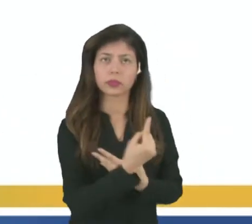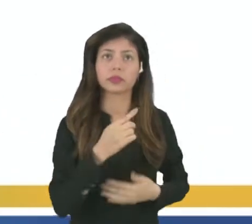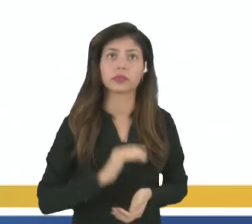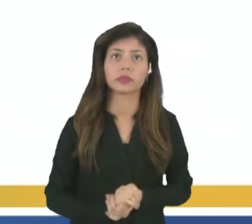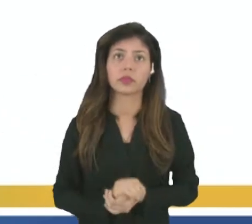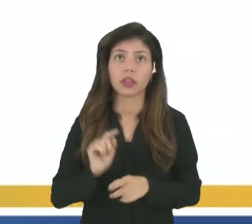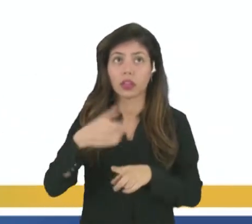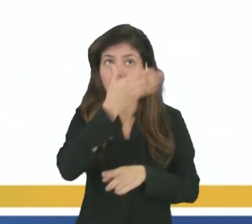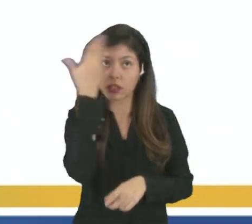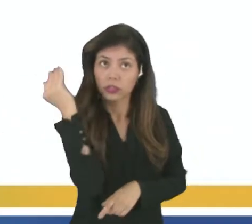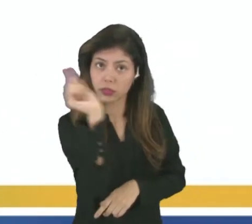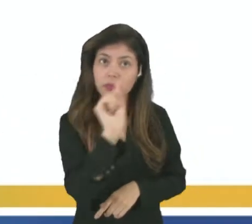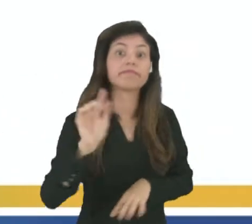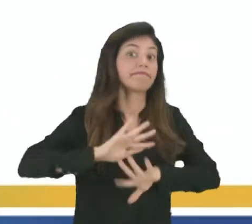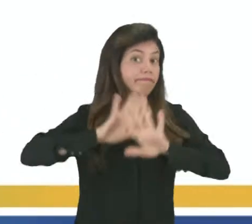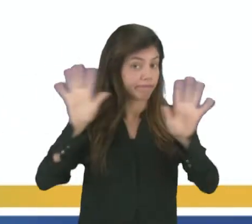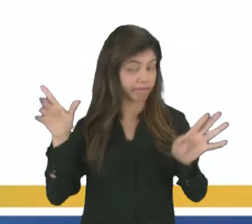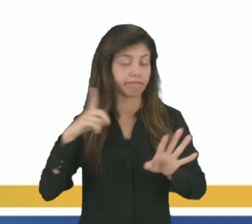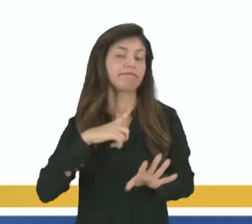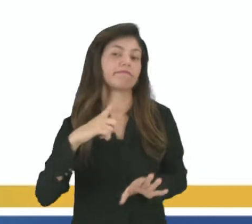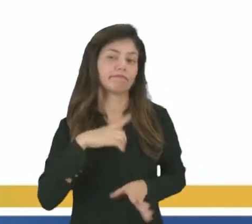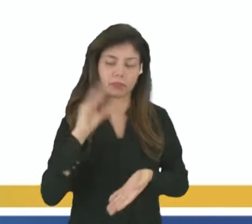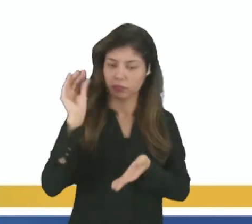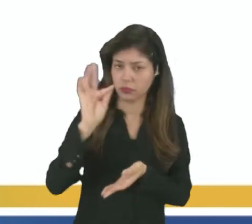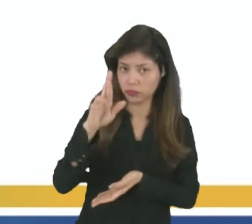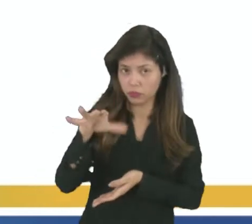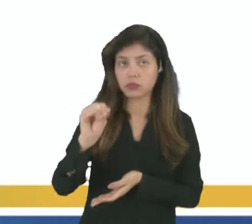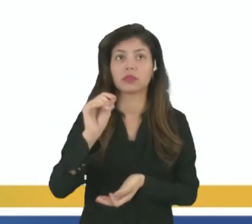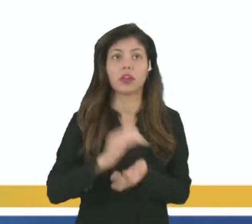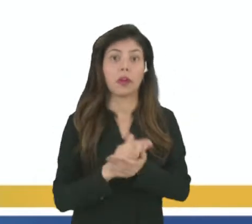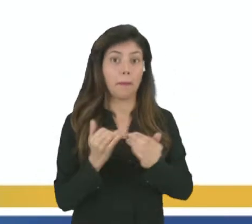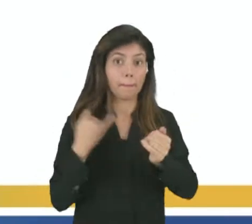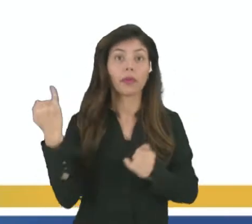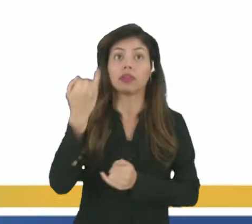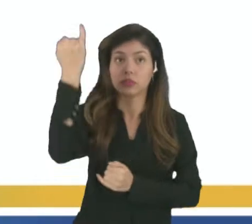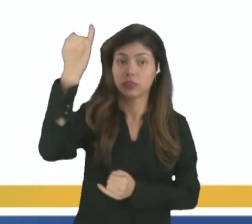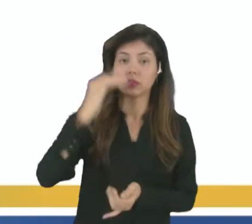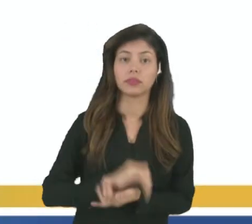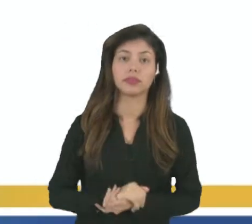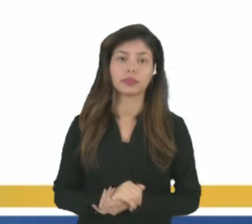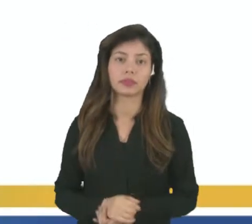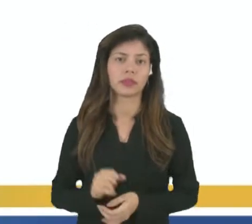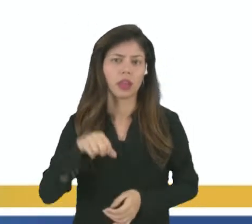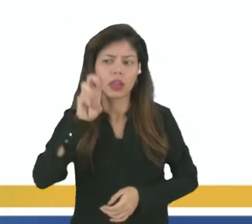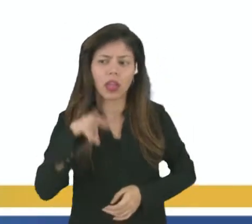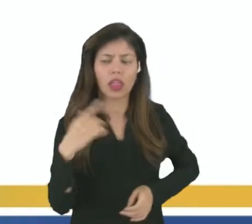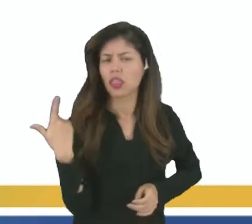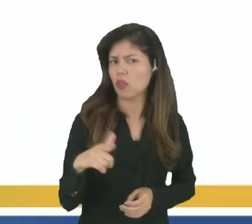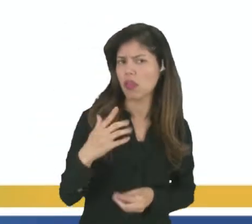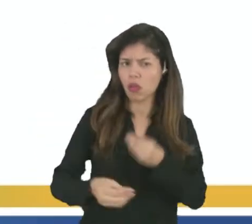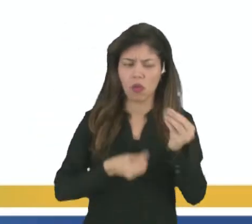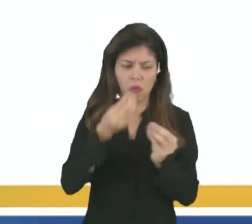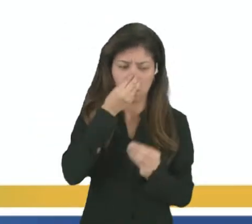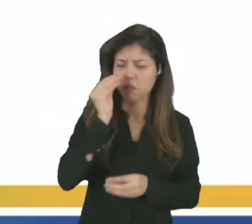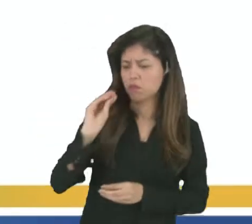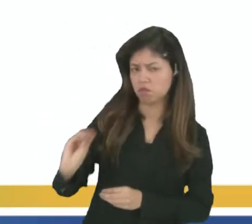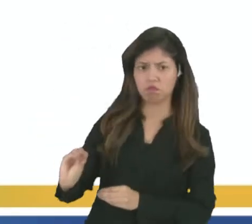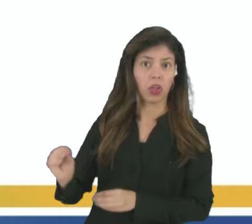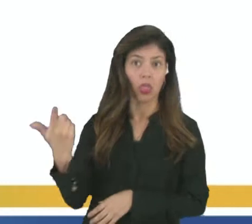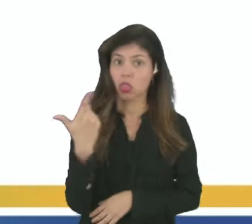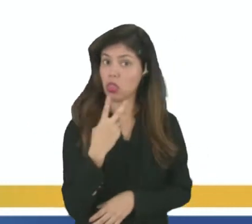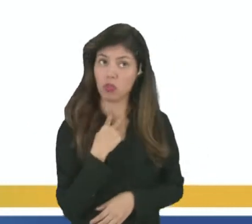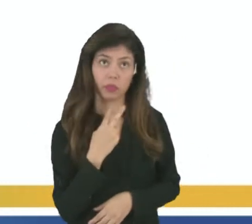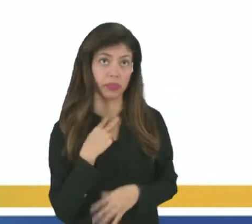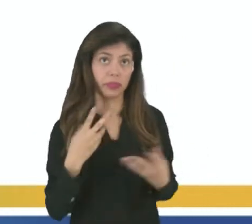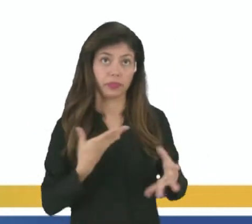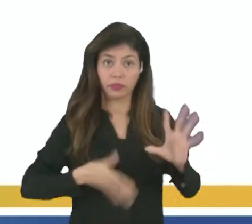E não se esquecendo, é claro, dos fatos mais relevantes, mais importantes e que não pode ser deixado de passar quando